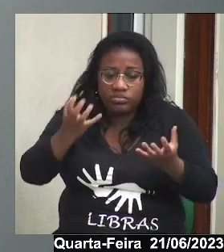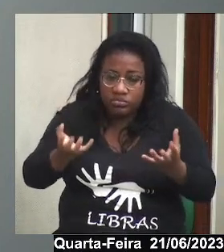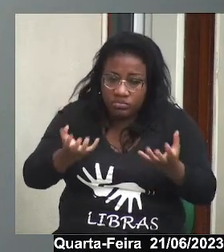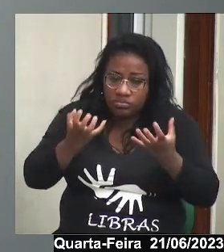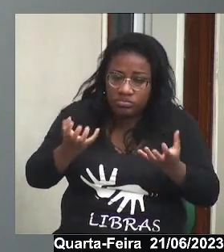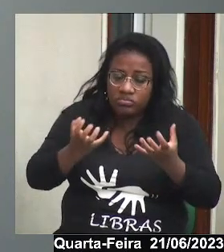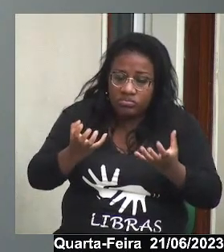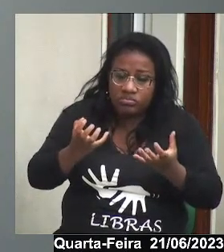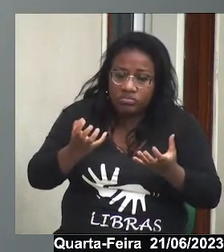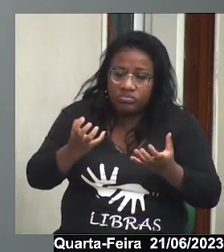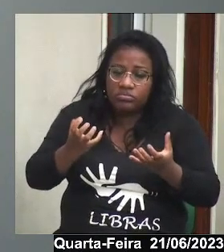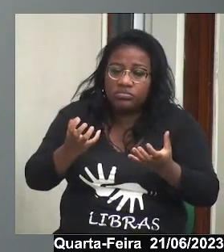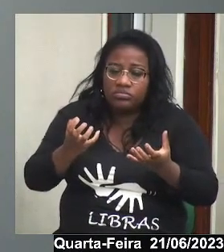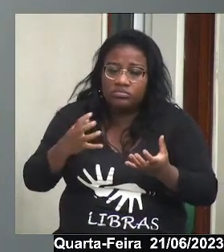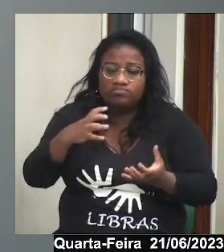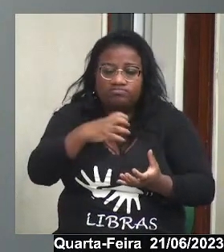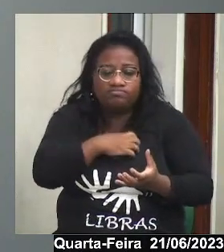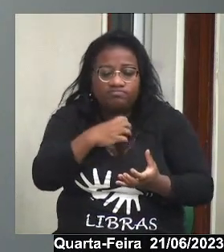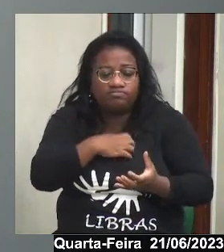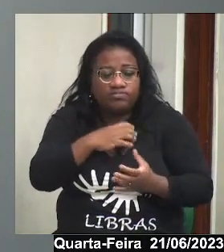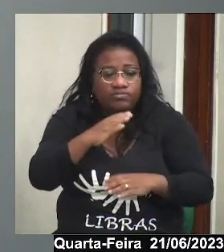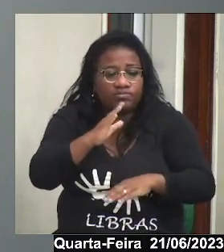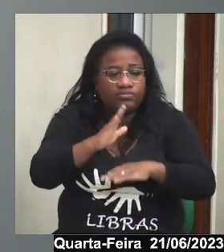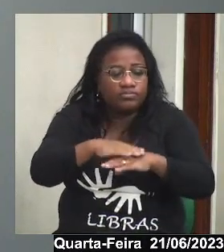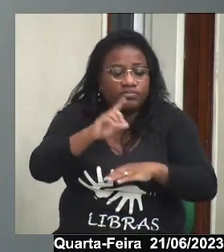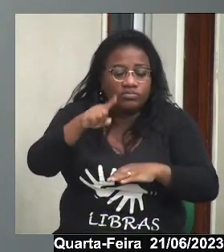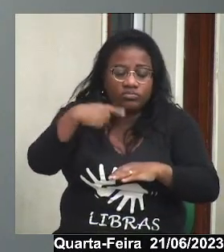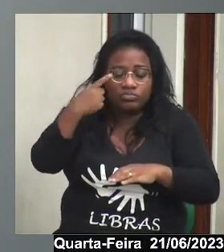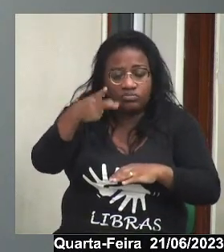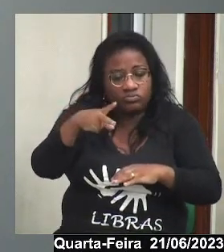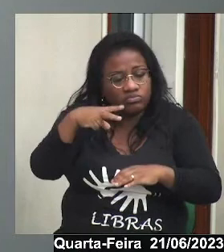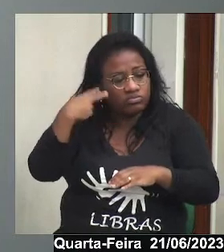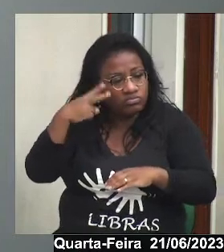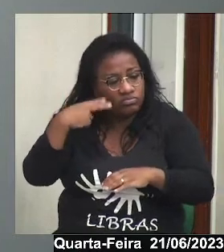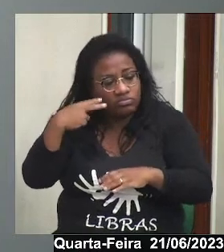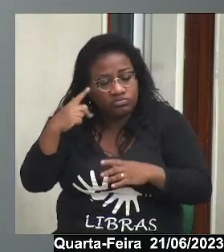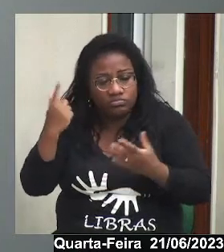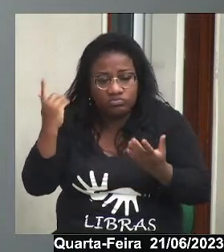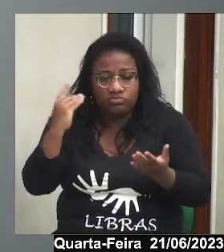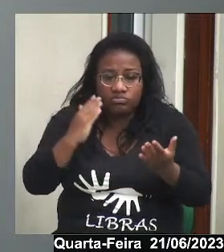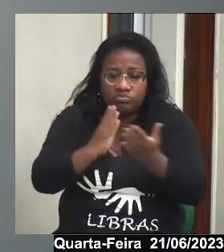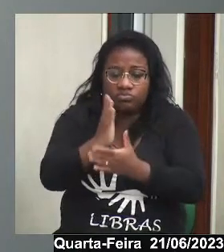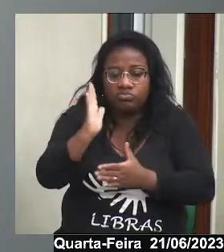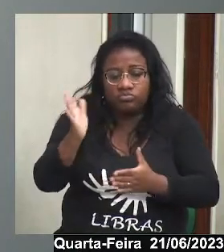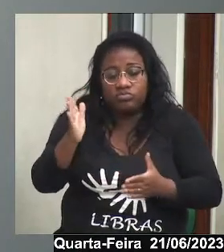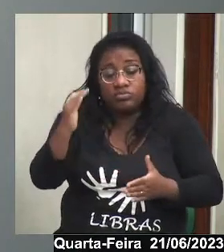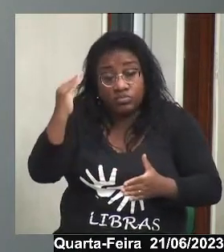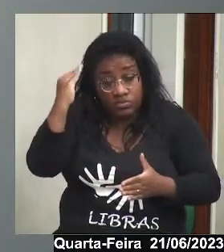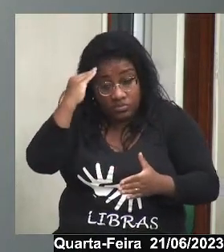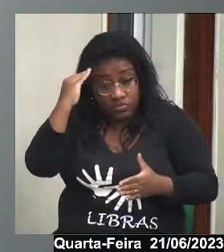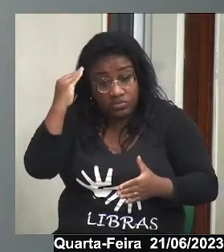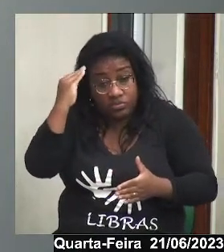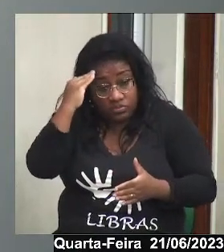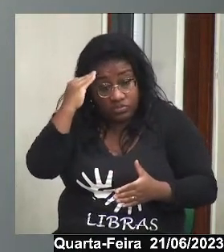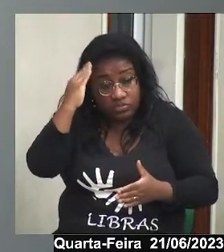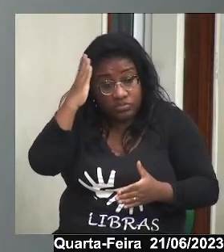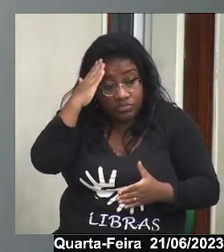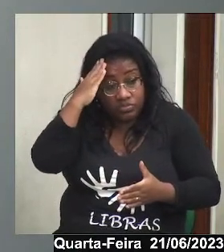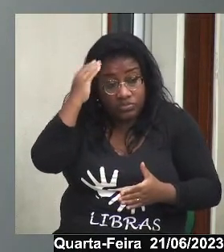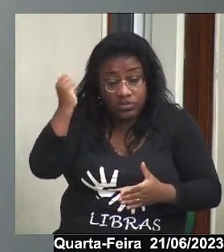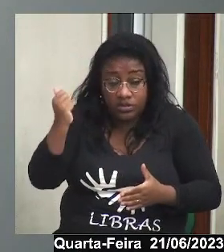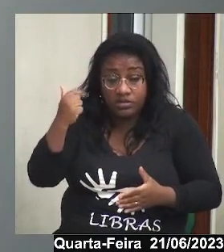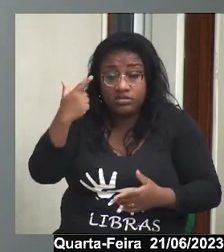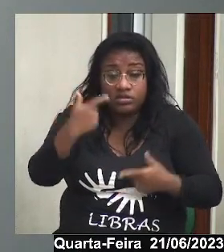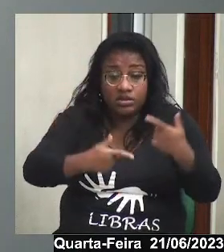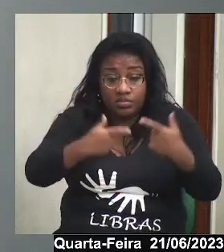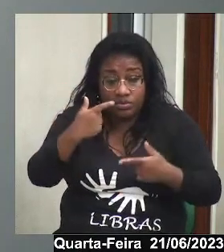senti que eles se mostraram sensíveis a esse projeto. Mas a determinação do governo foi que votasse contra. Eu entendo, eu sei